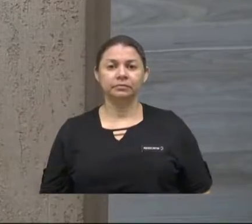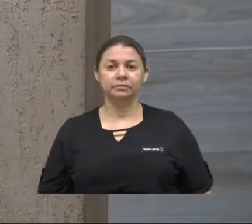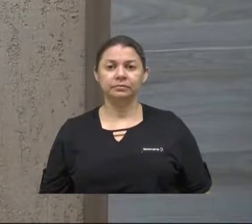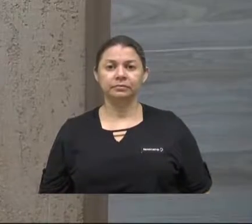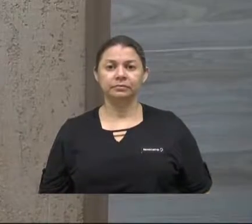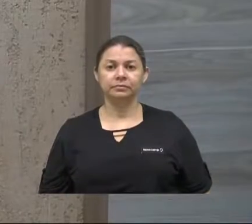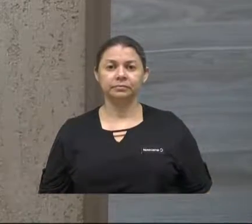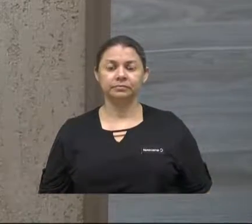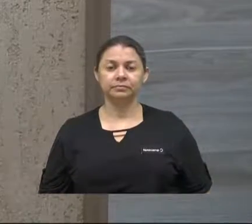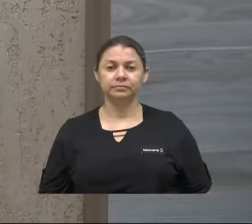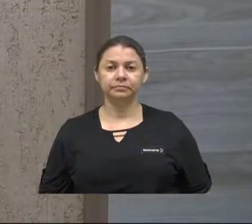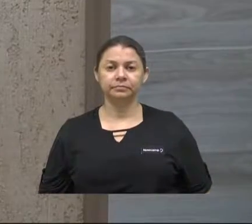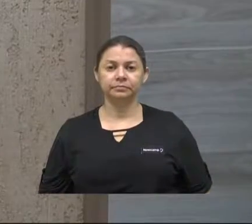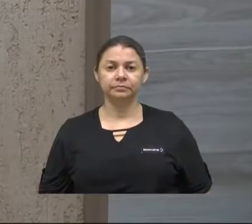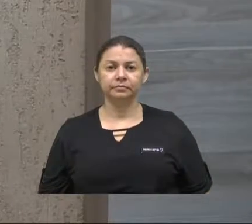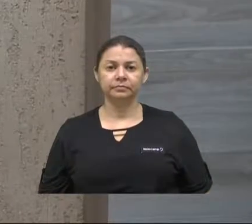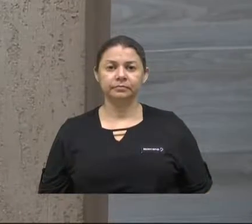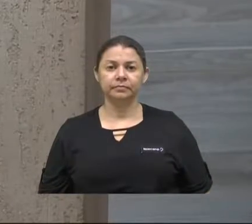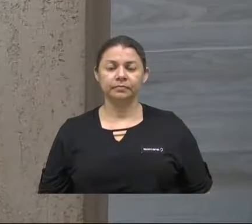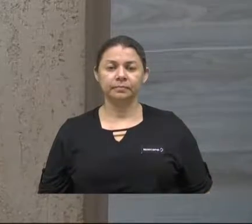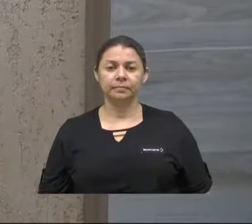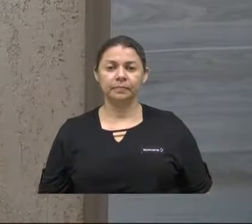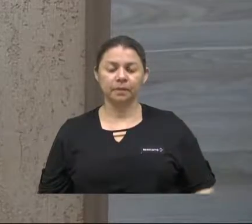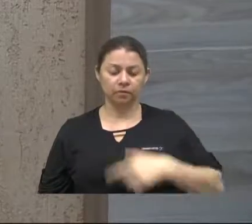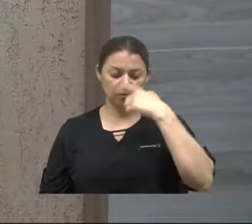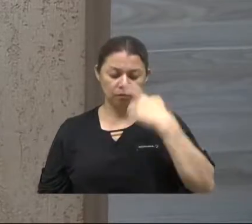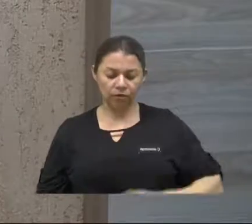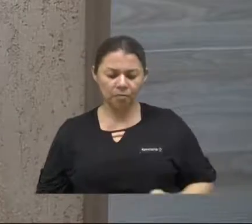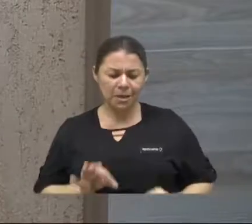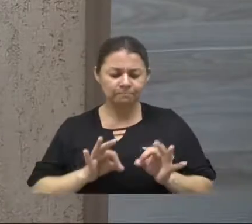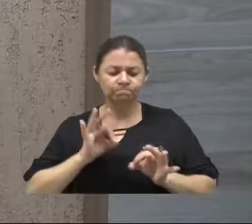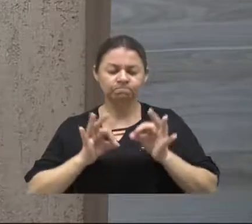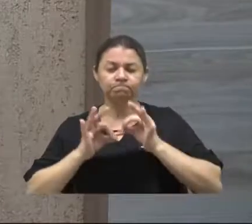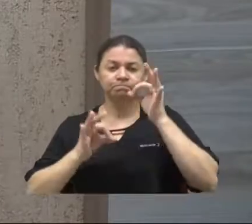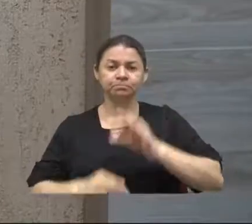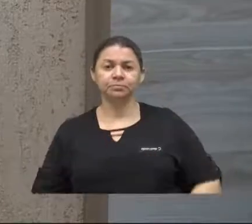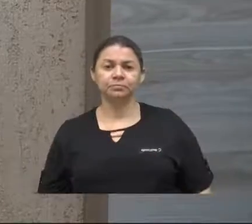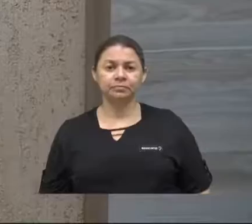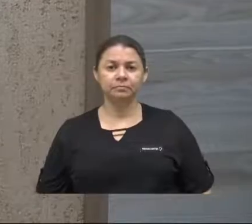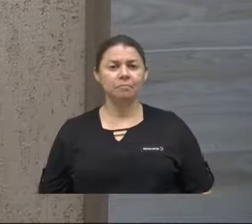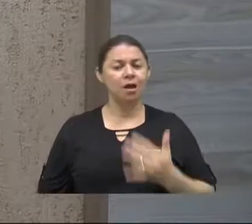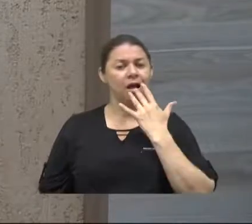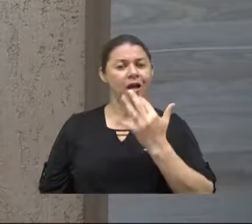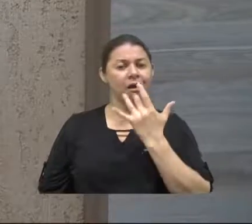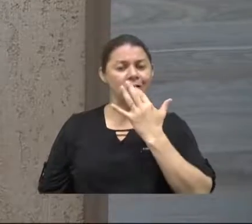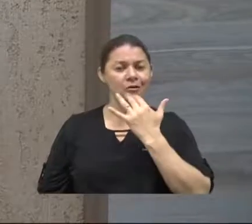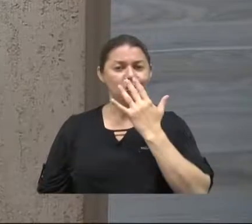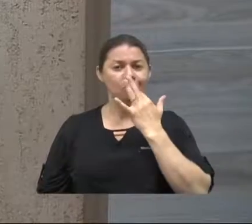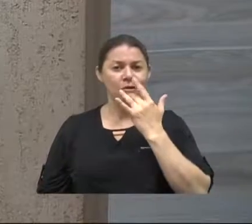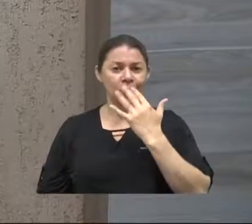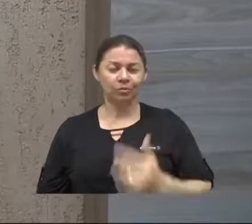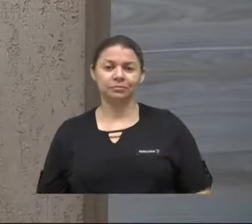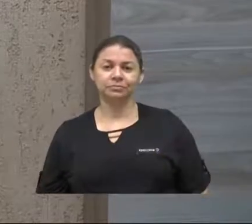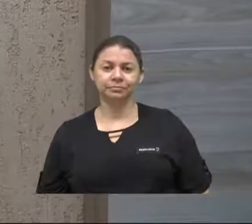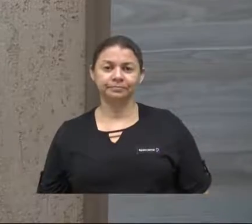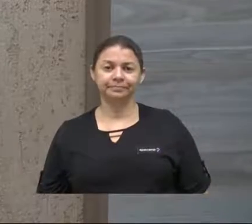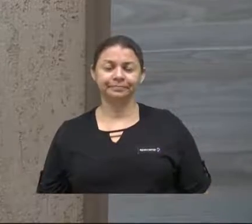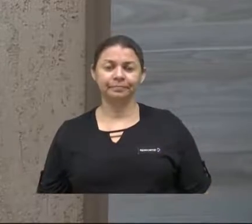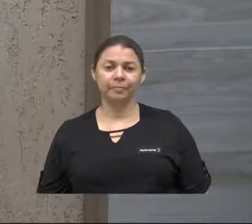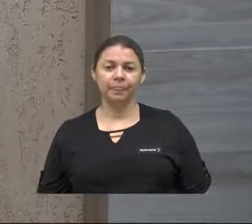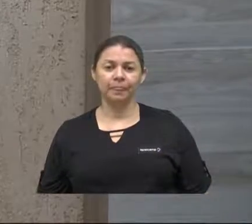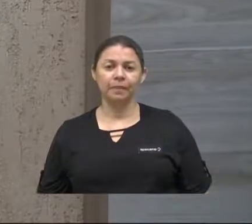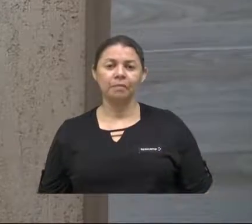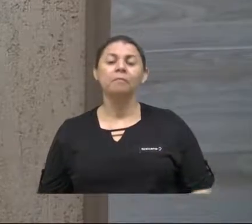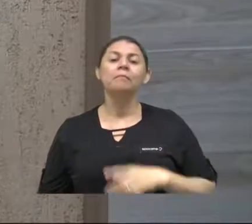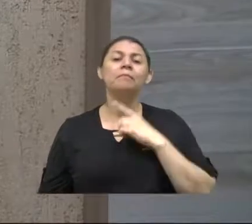a respeito de uma coxa de retalhos. Sou feita de retalhos, pedacinhos coloridos de cada vida que passa pela